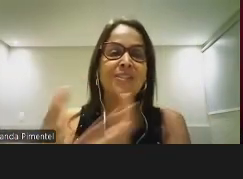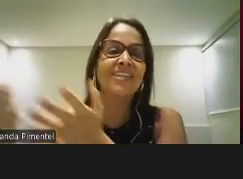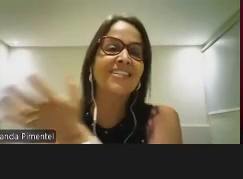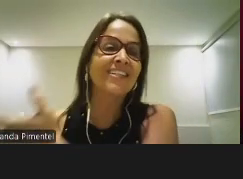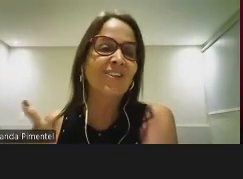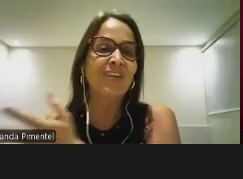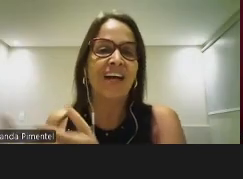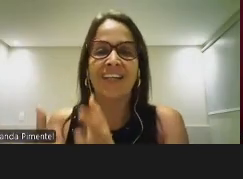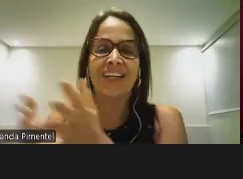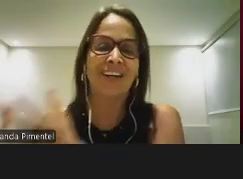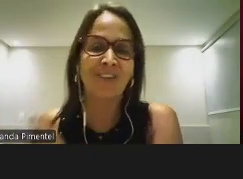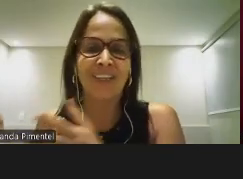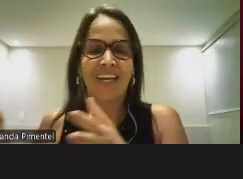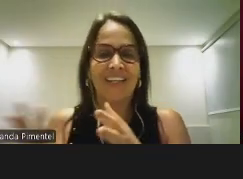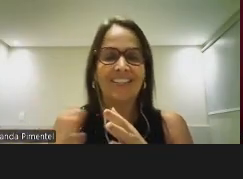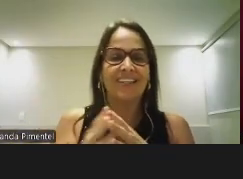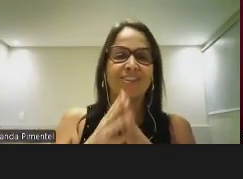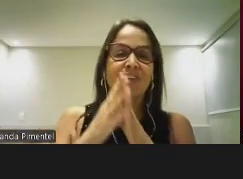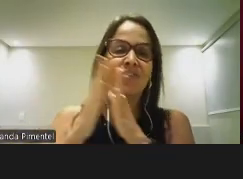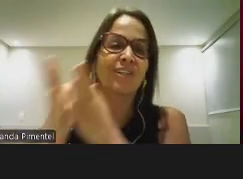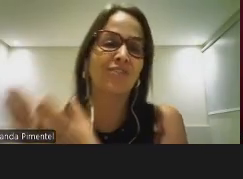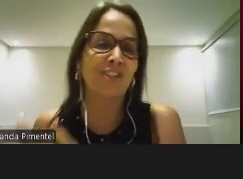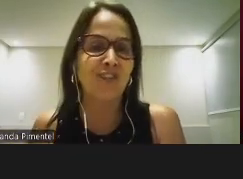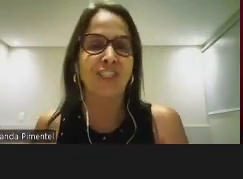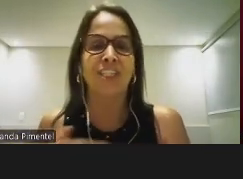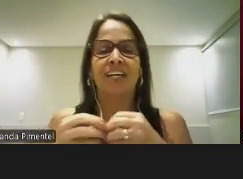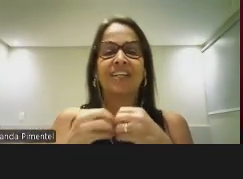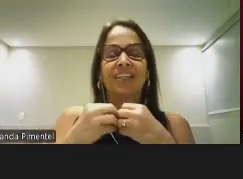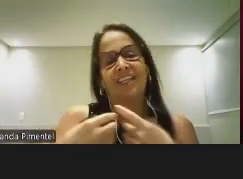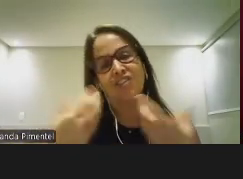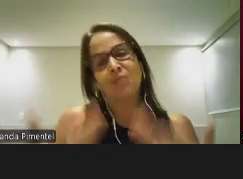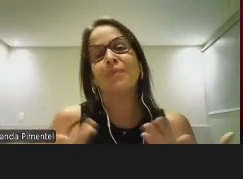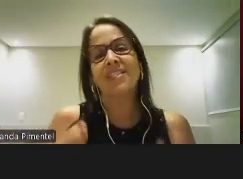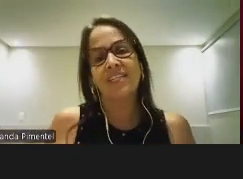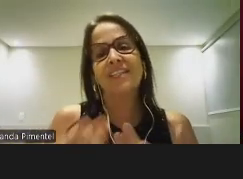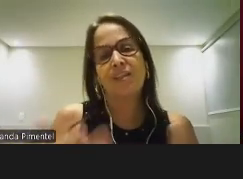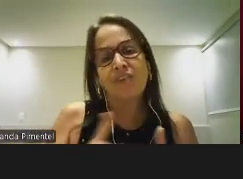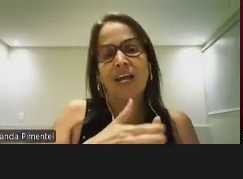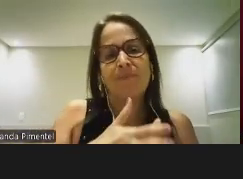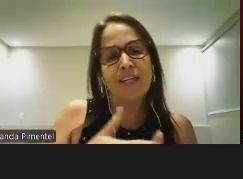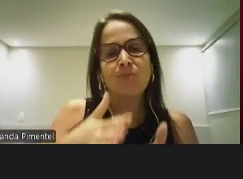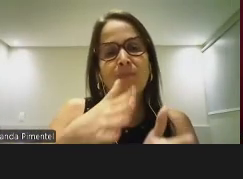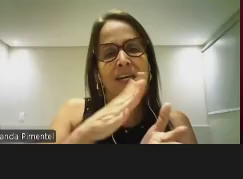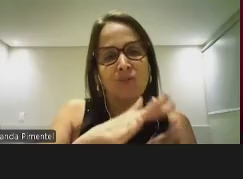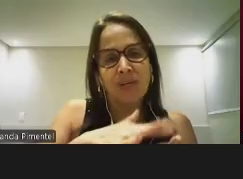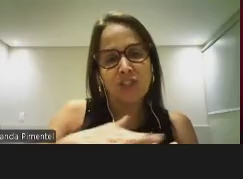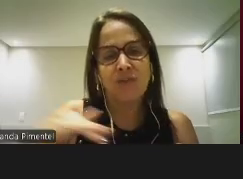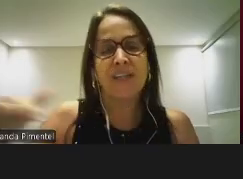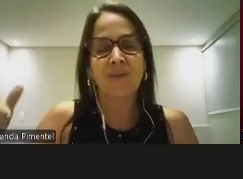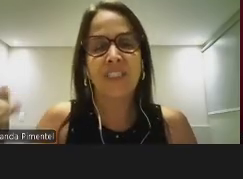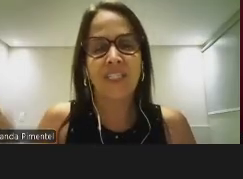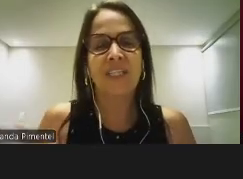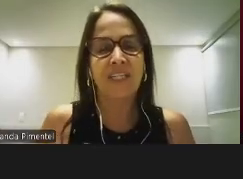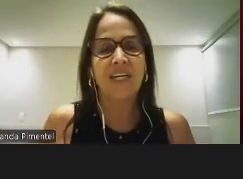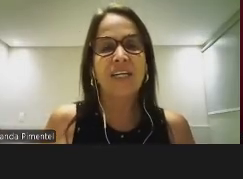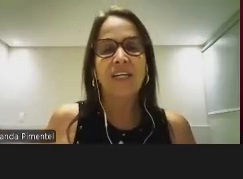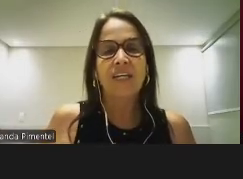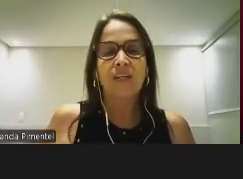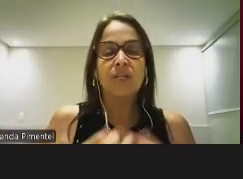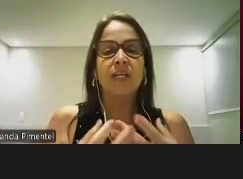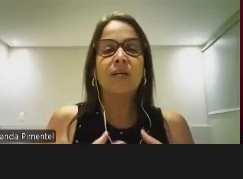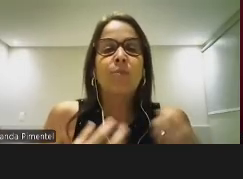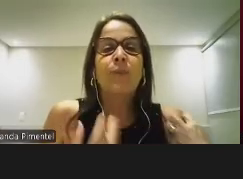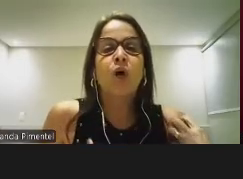não está processando nada que acontece, ele não está fazendo faxina, e a gente, o paciente, tem que falar mais fácil de entender,